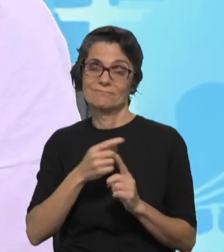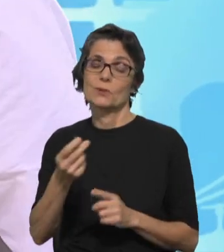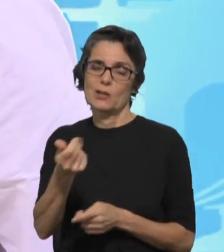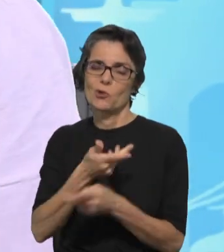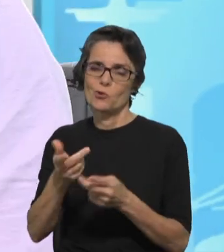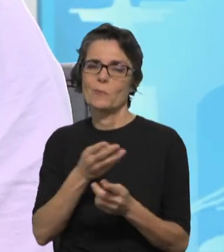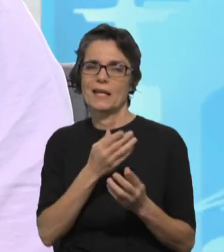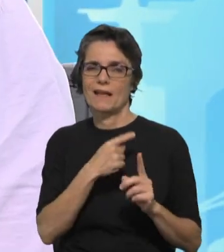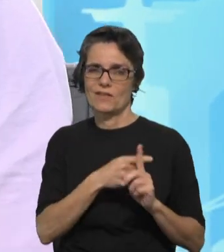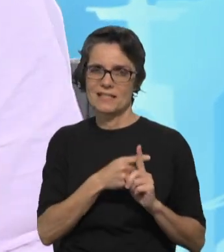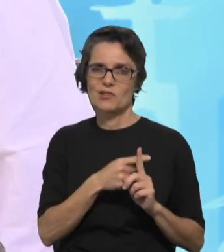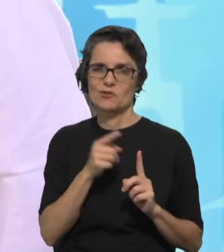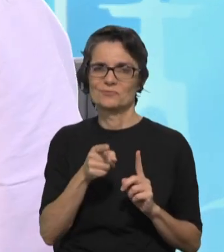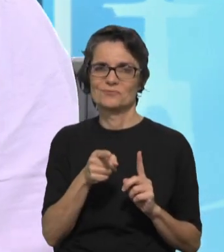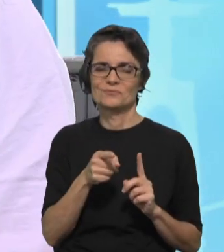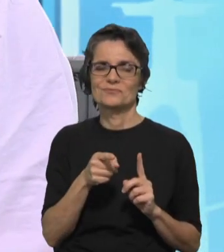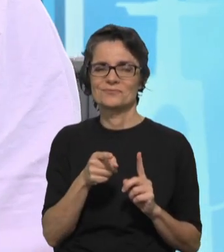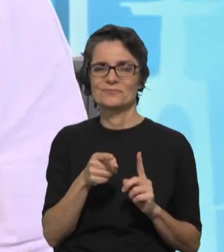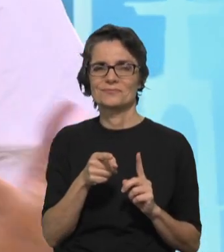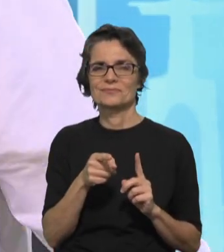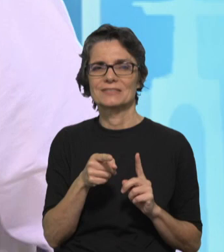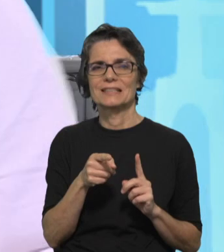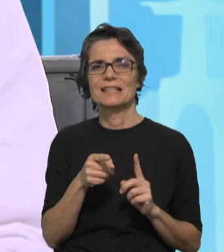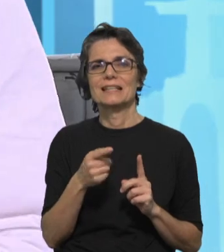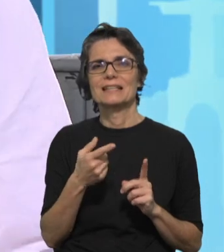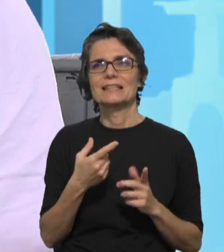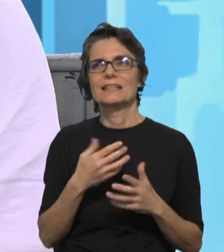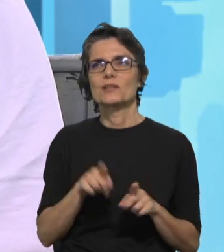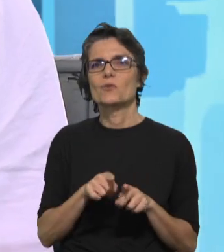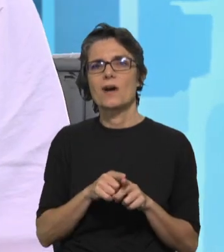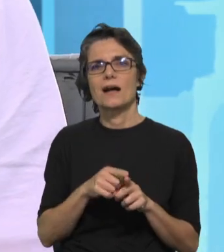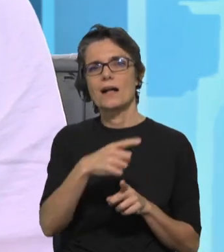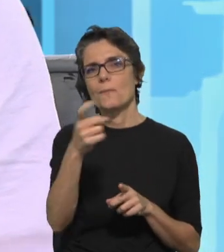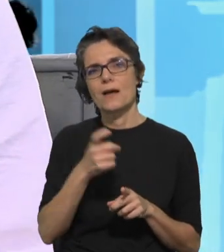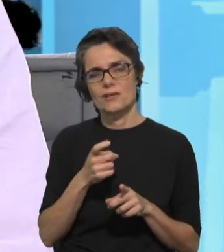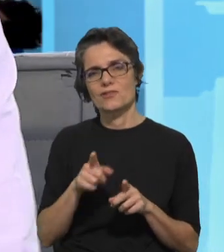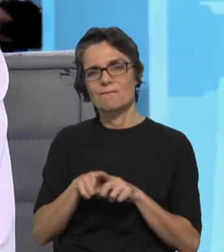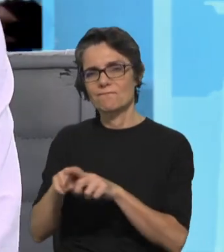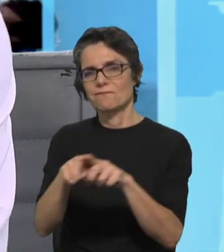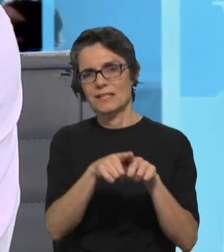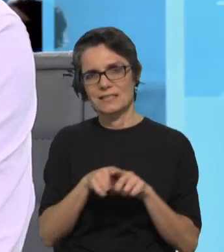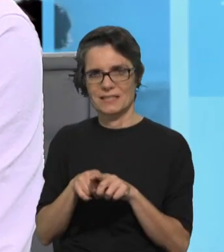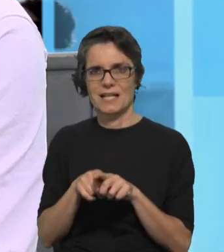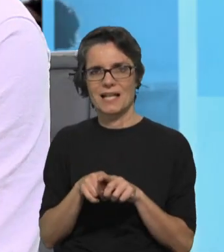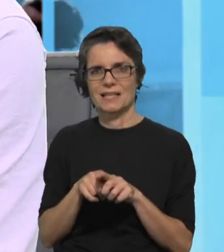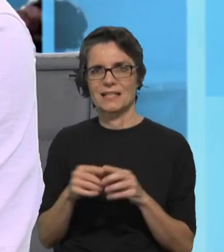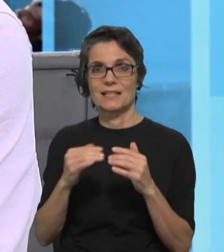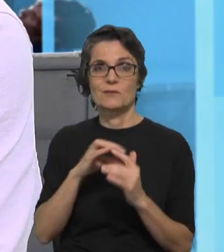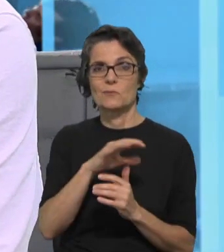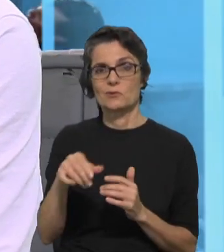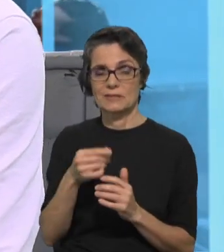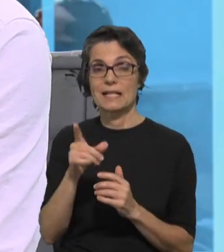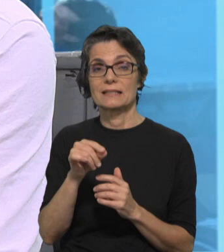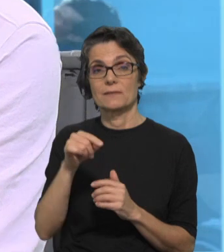que representa aqui a paz, a fraternidade universal. Este ano, inclusive, vamos comemorar 805